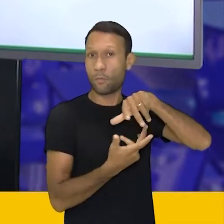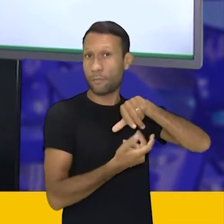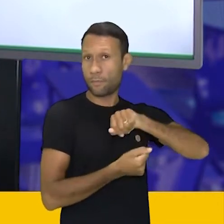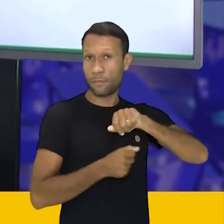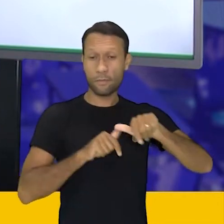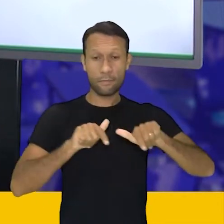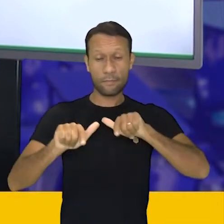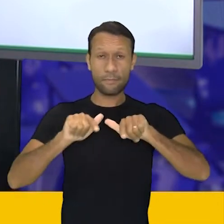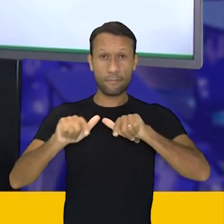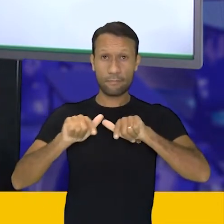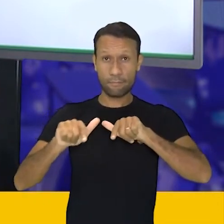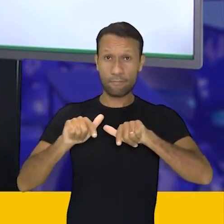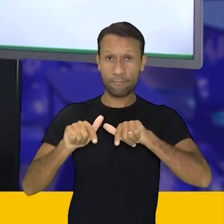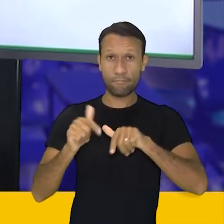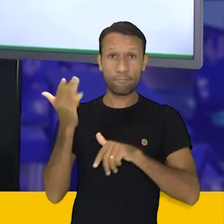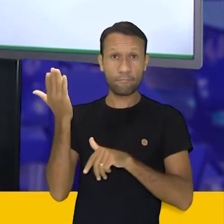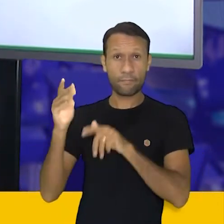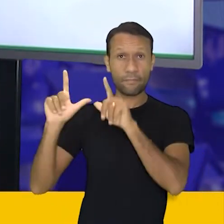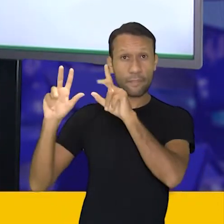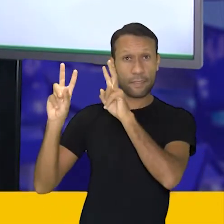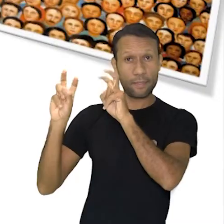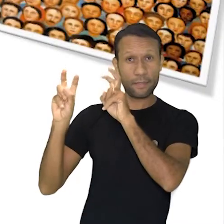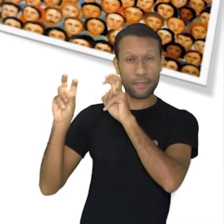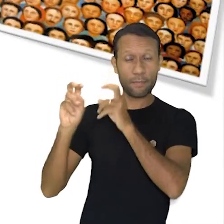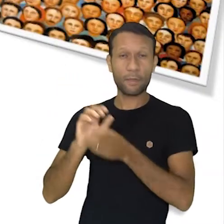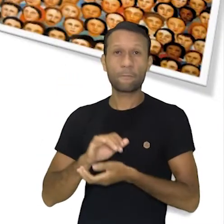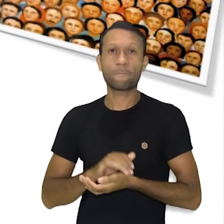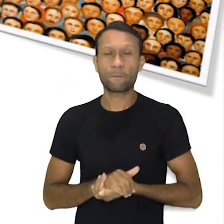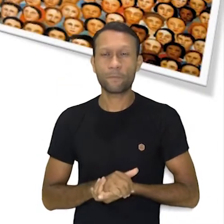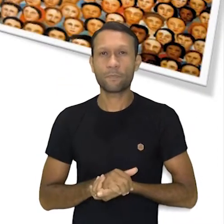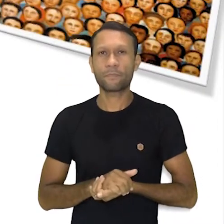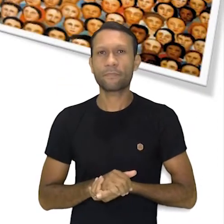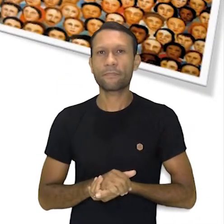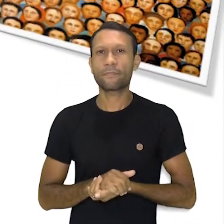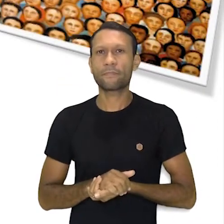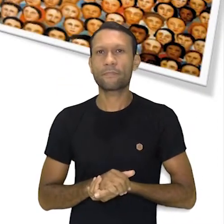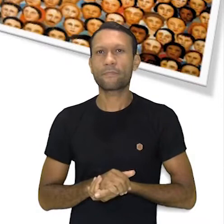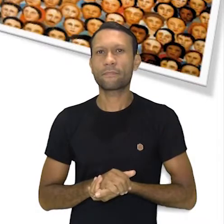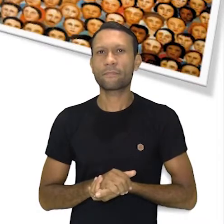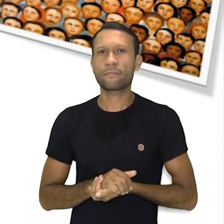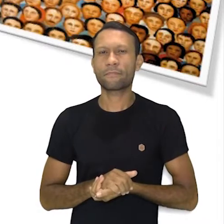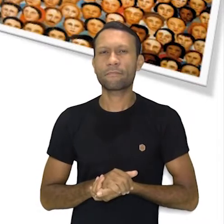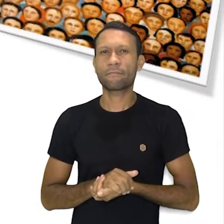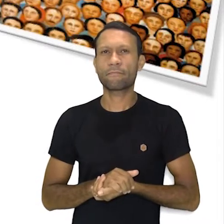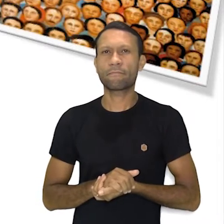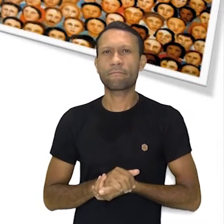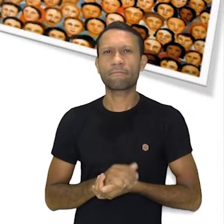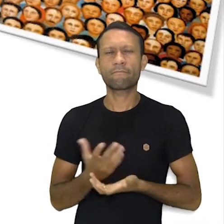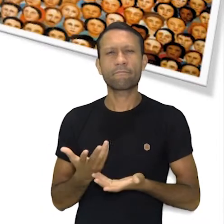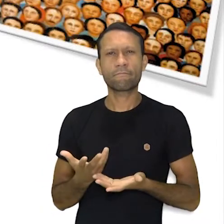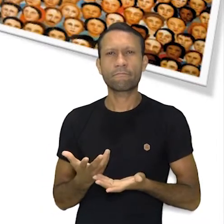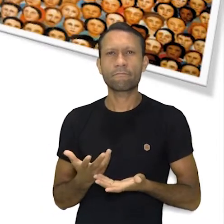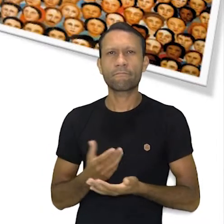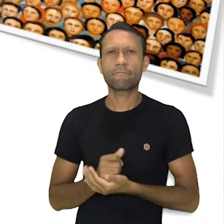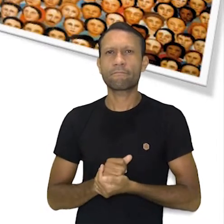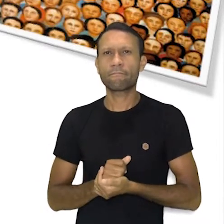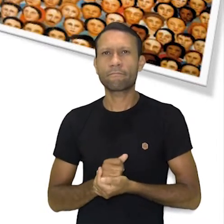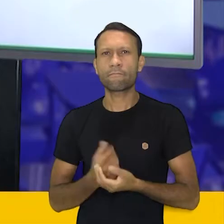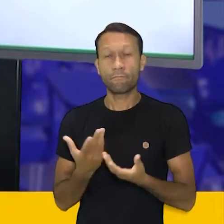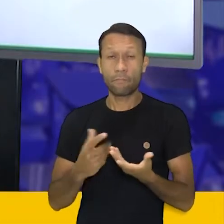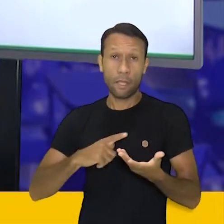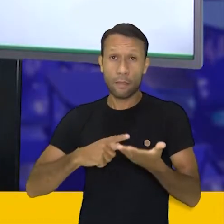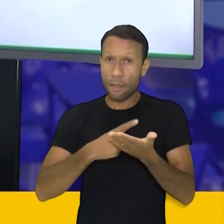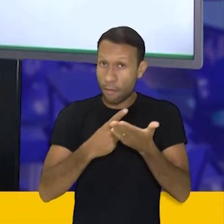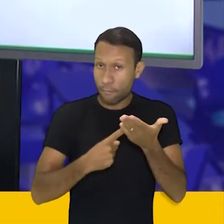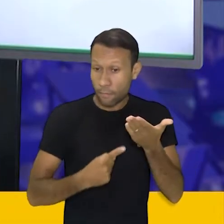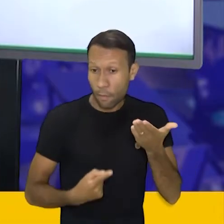atividade interdisciplinar essa temática. O mundo do trabalho. E aí, a gente,